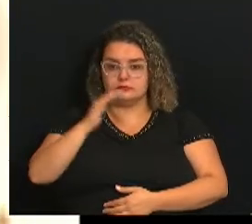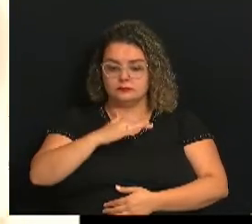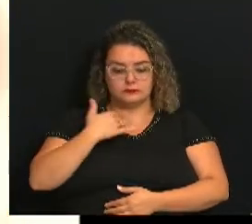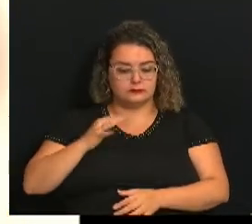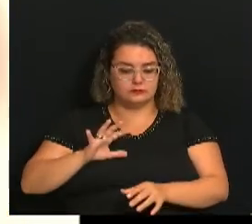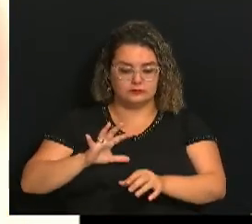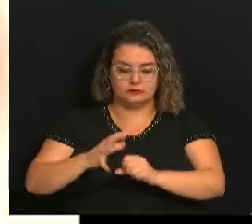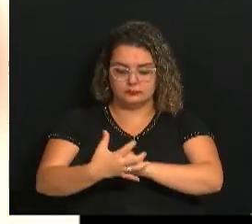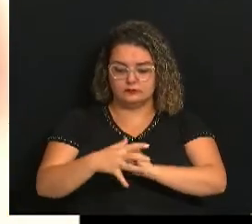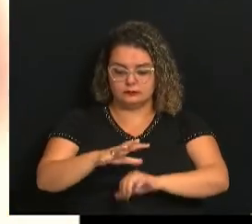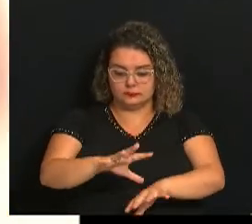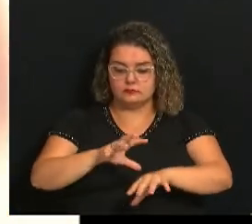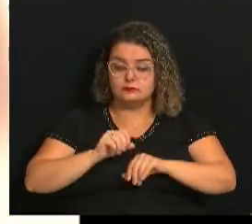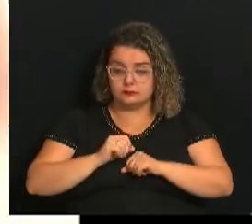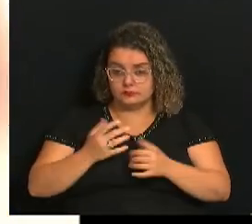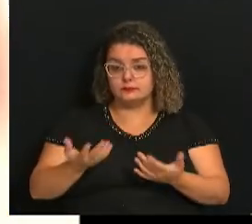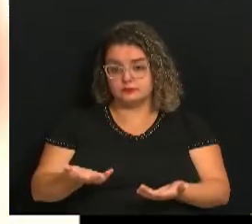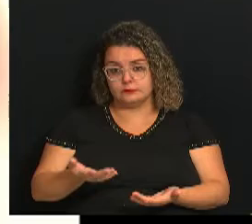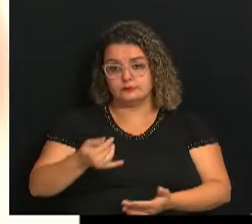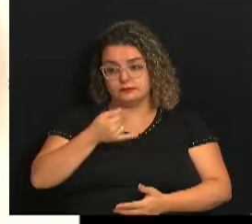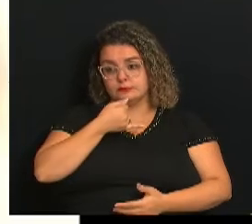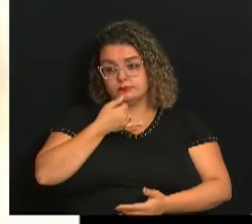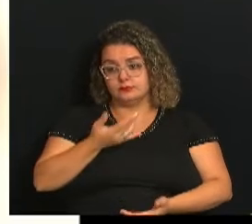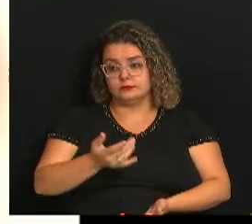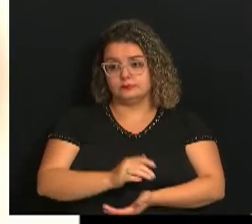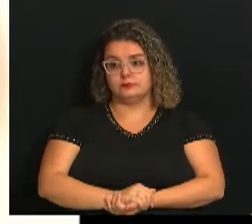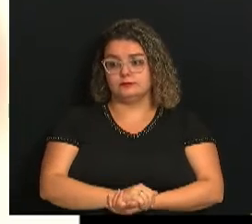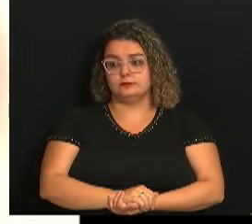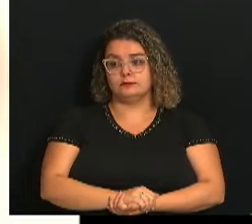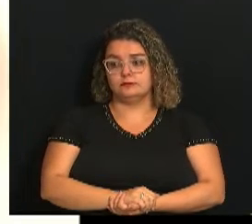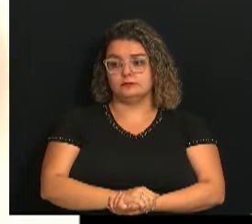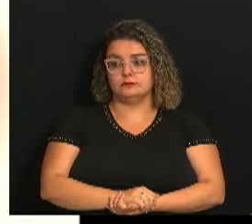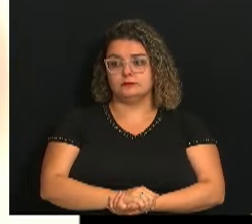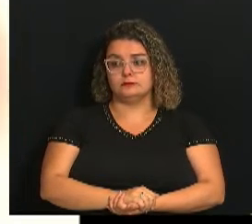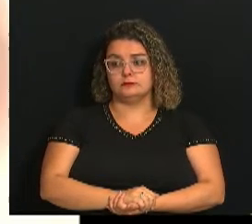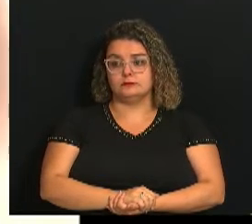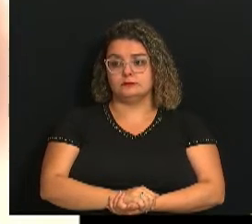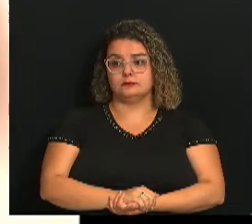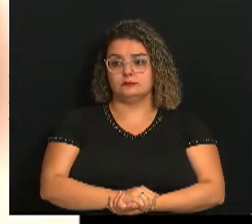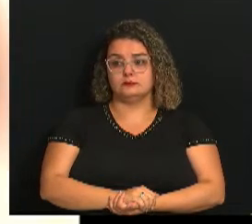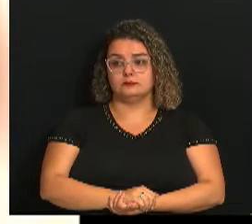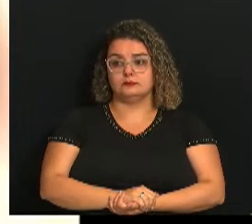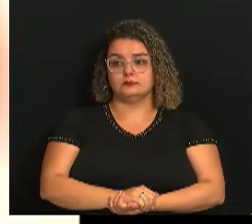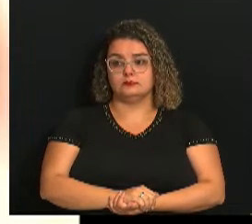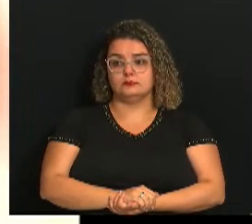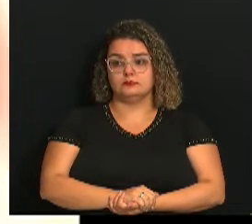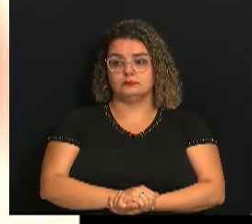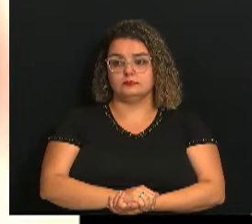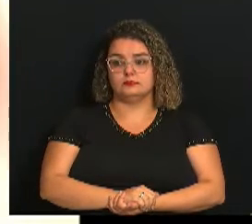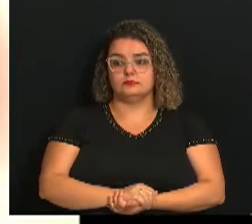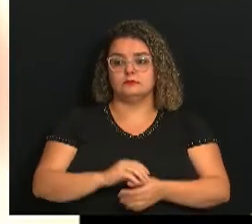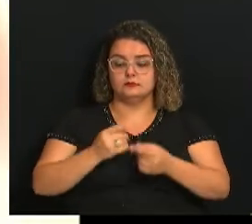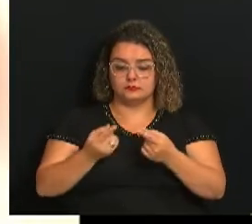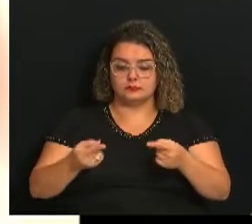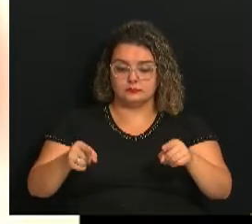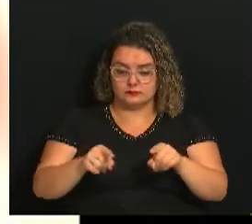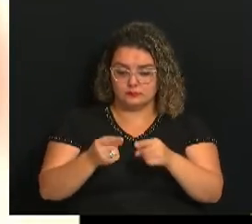caso muito que chamou bastante atenção, um funcionário da Orquestra